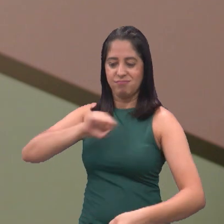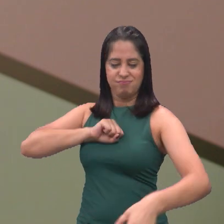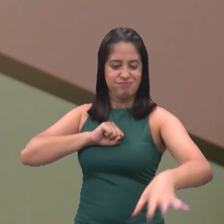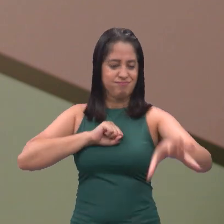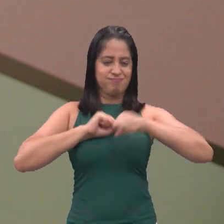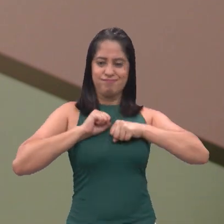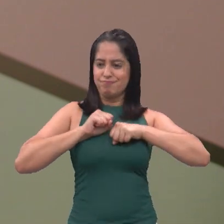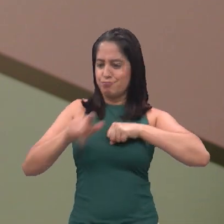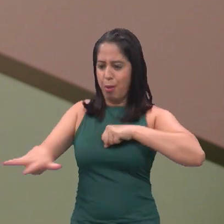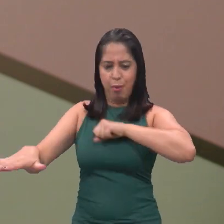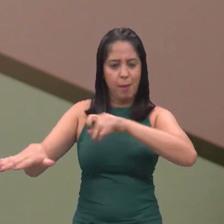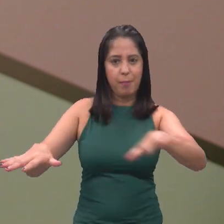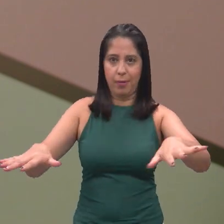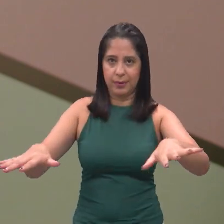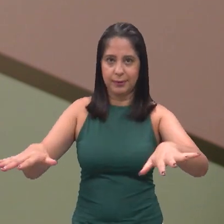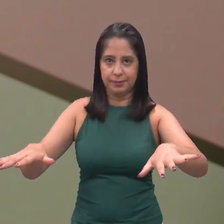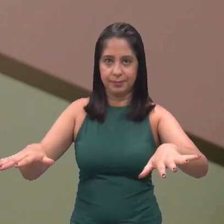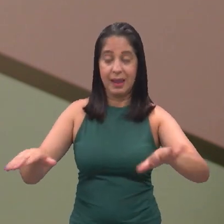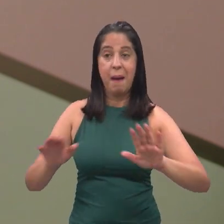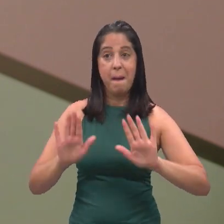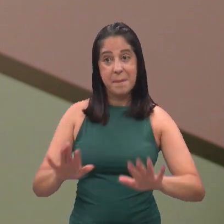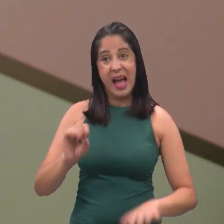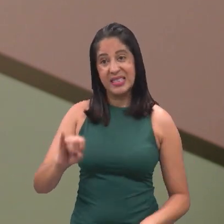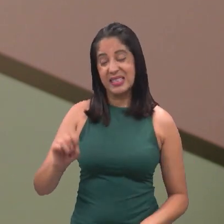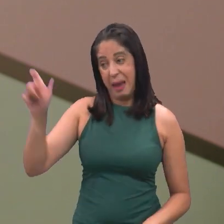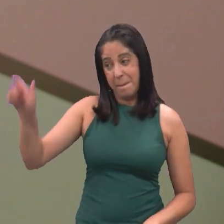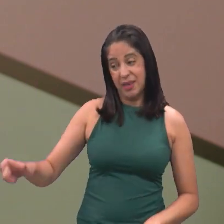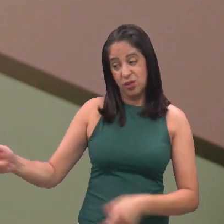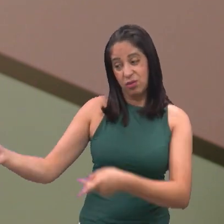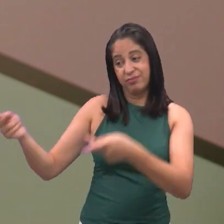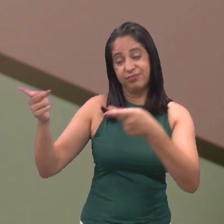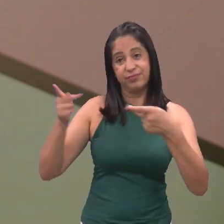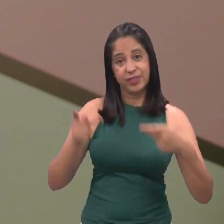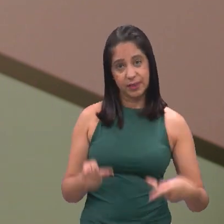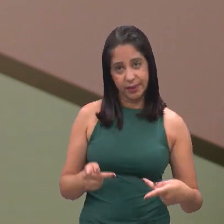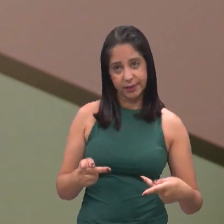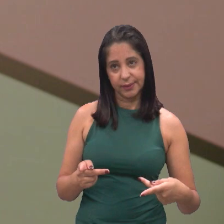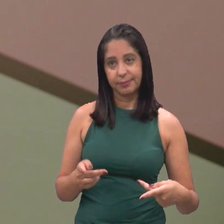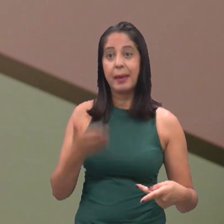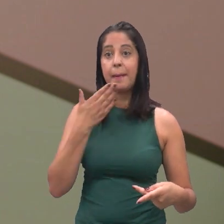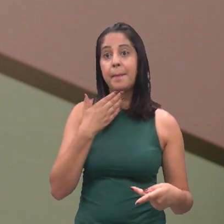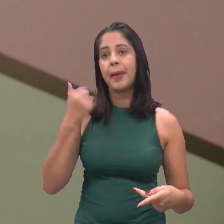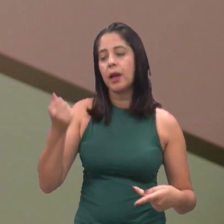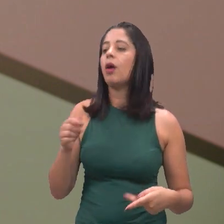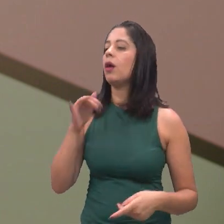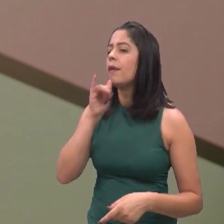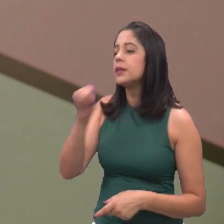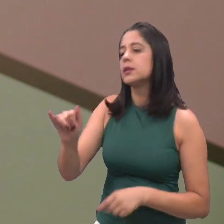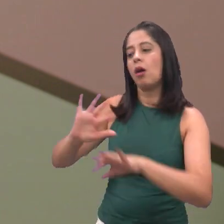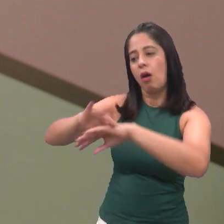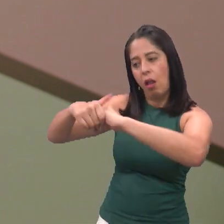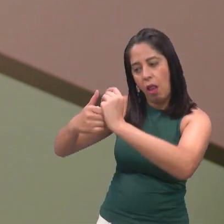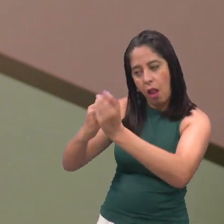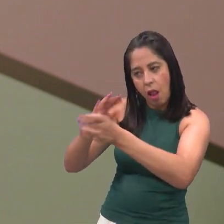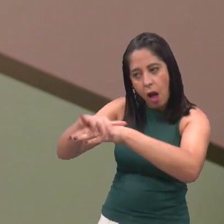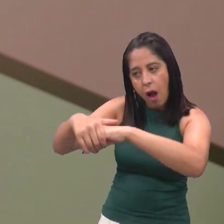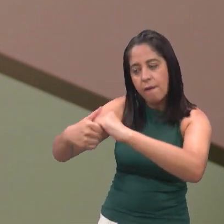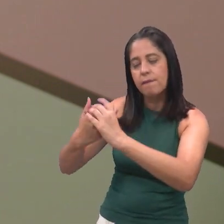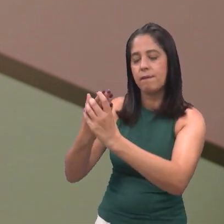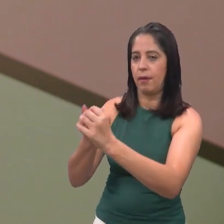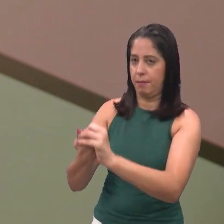eu recebo alguém de fora, e mesmo para as pessoas de dentro de casa, chega em casa, já vai lavar as mãos, então é a principal